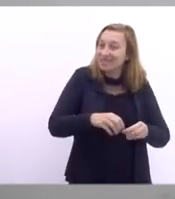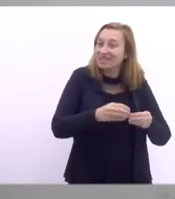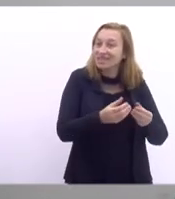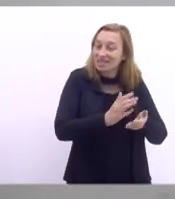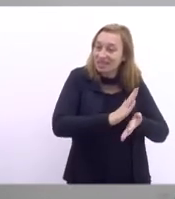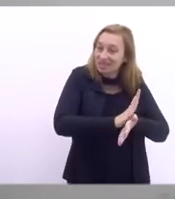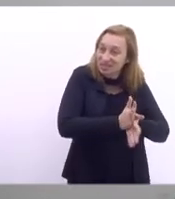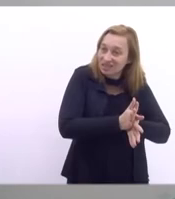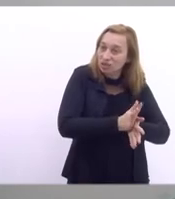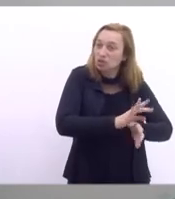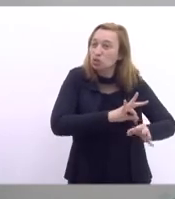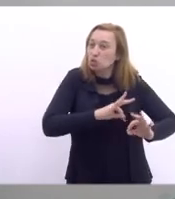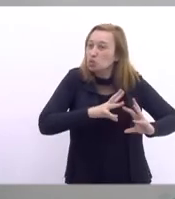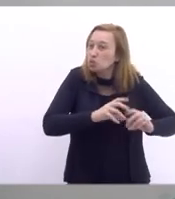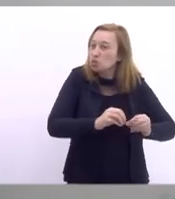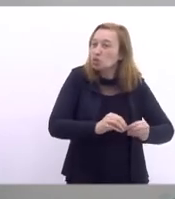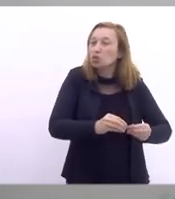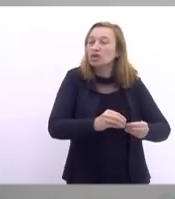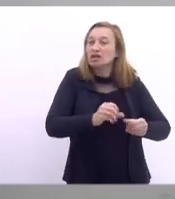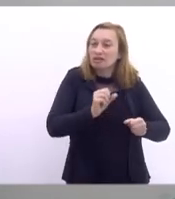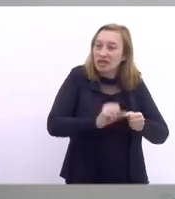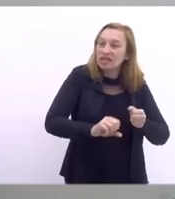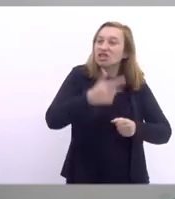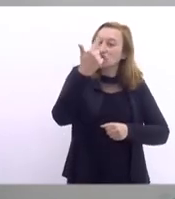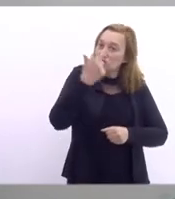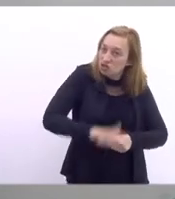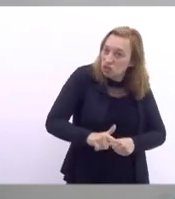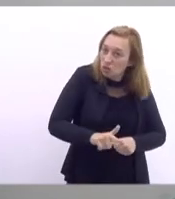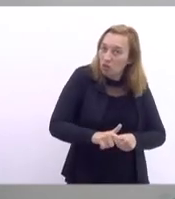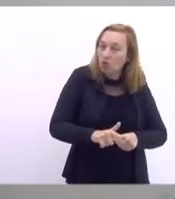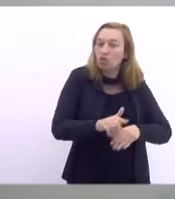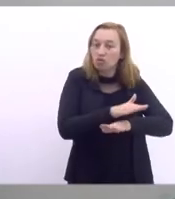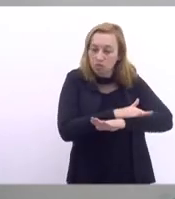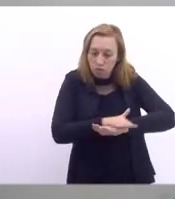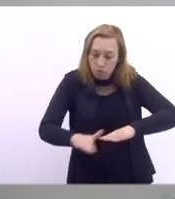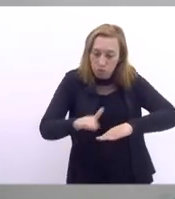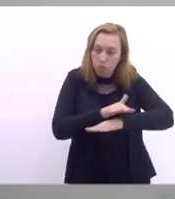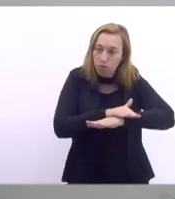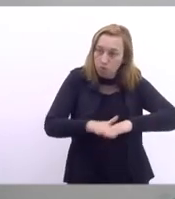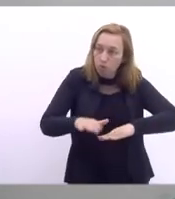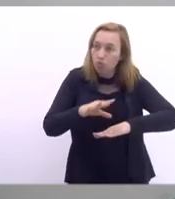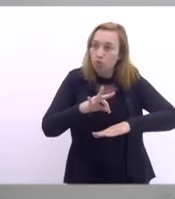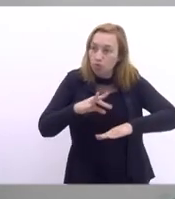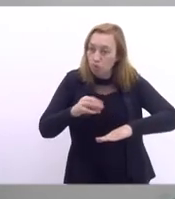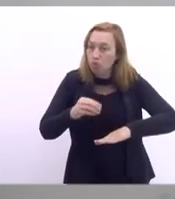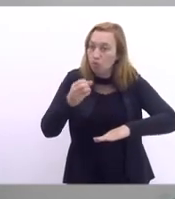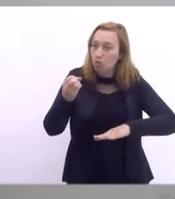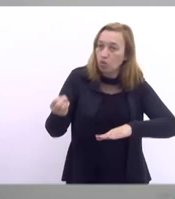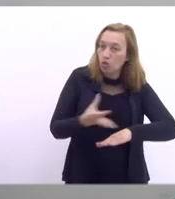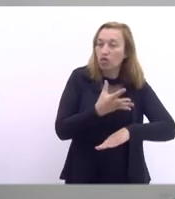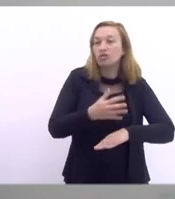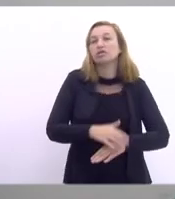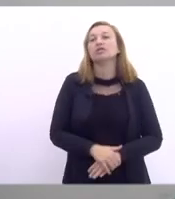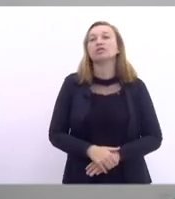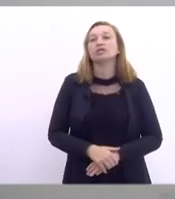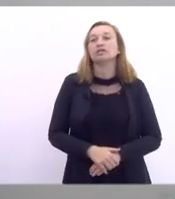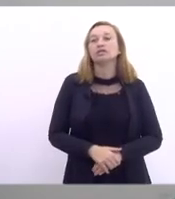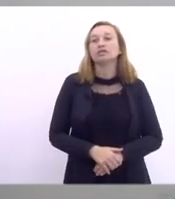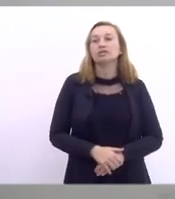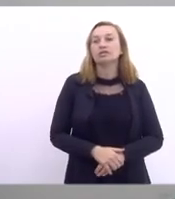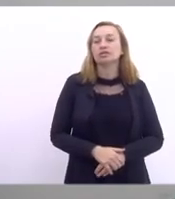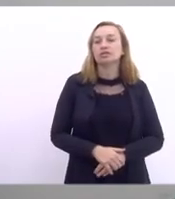destruiu a sua base e já até destruiu a sub-base que o sistema de drenagem ruim e sai